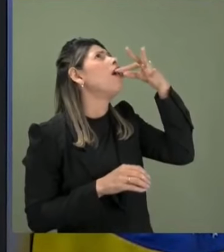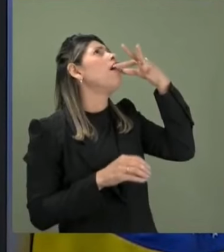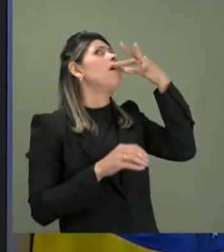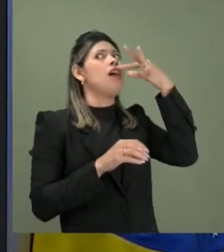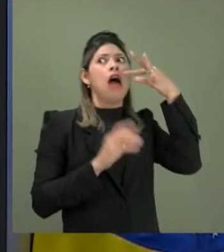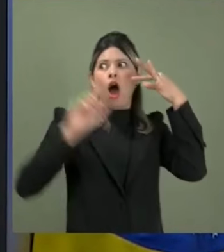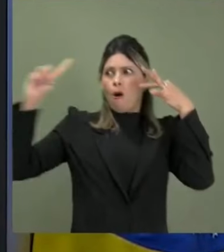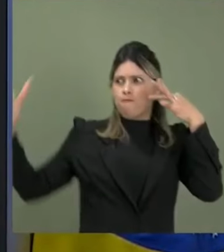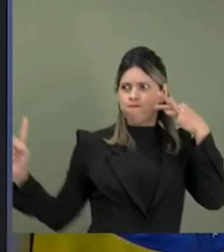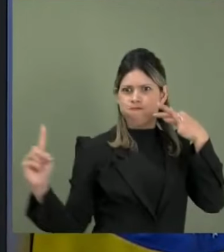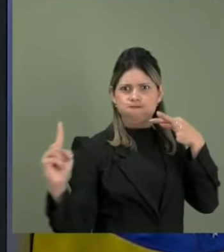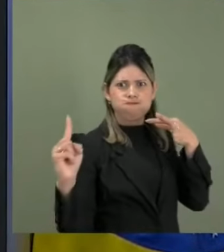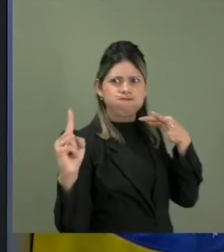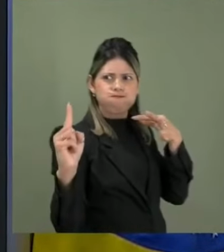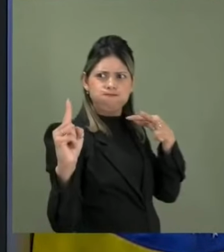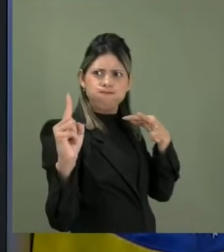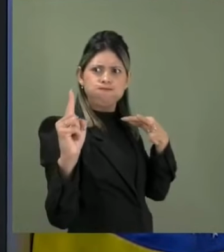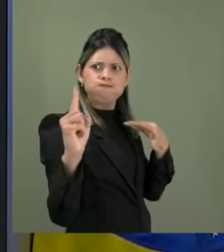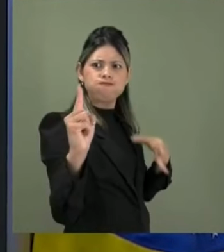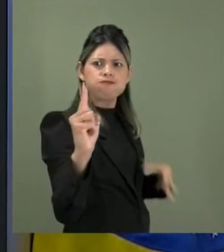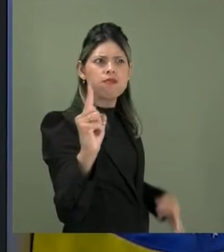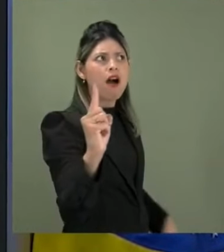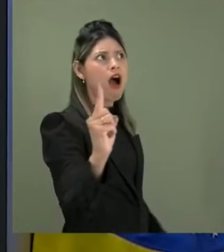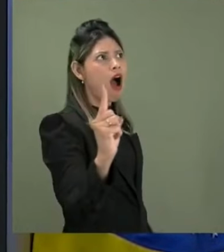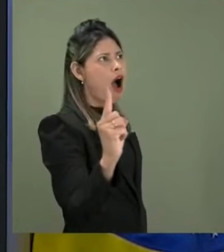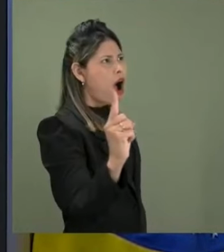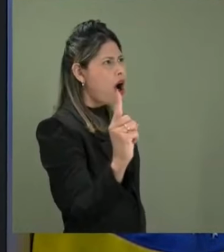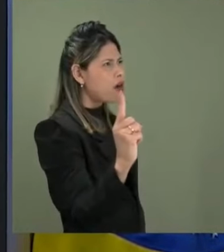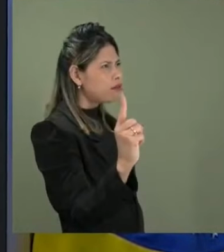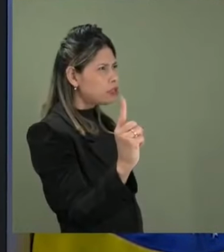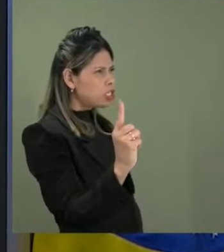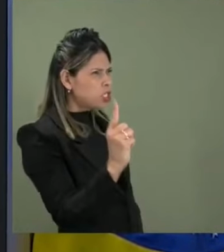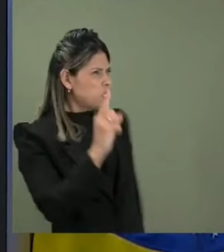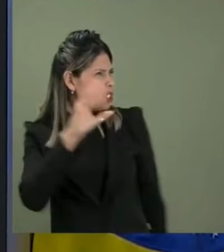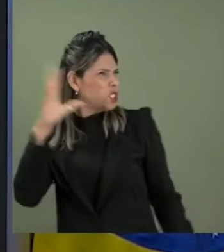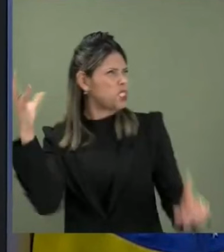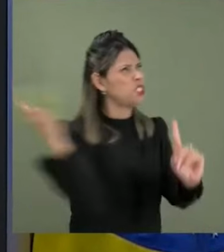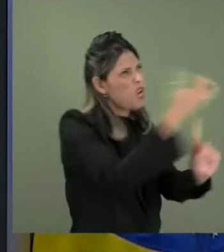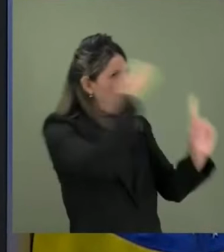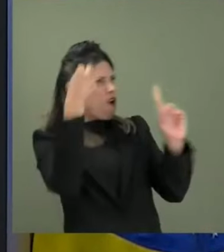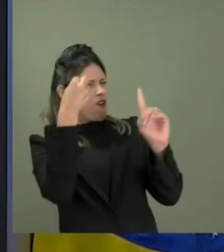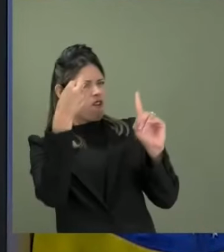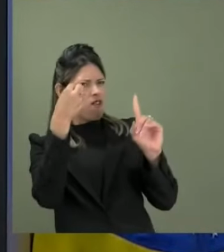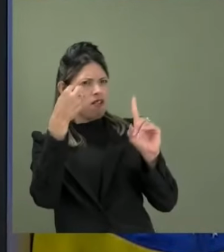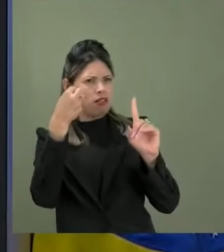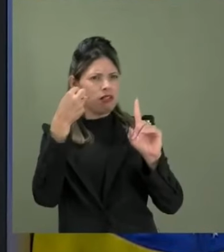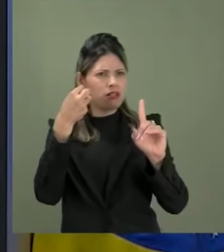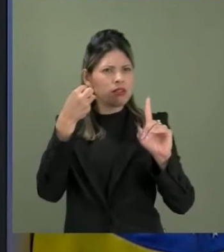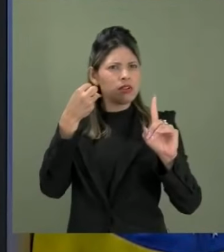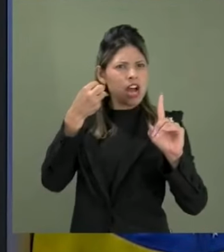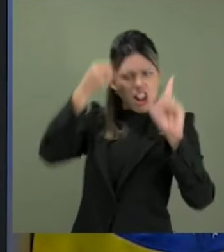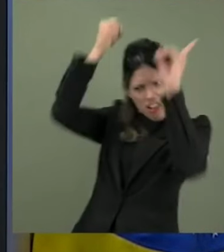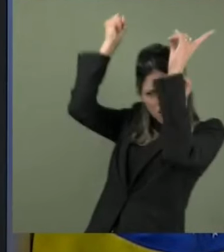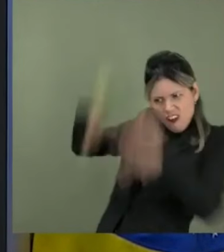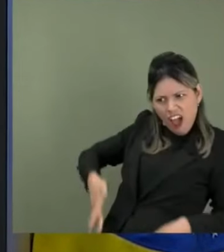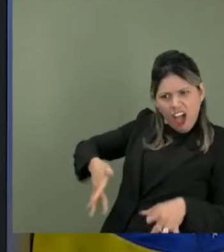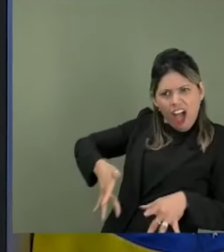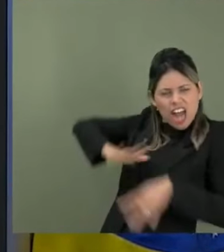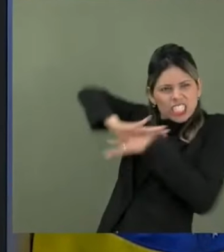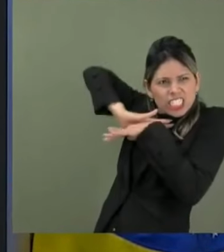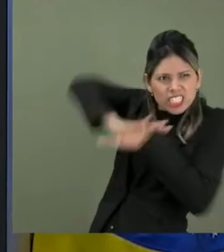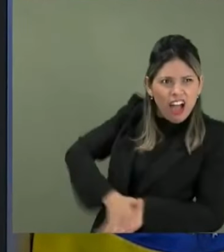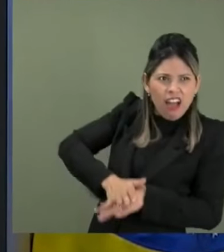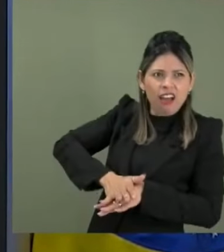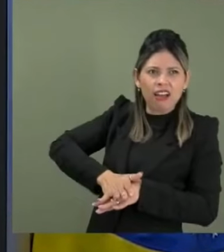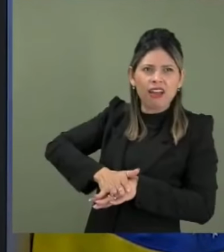Nesse momento, passou um guarda nazista, arrancou da mão dele, jogou no chão, pisou em